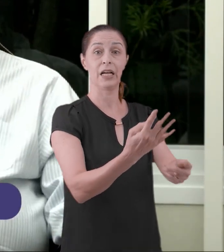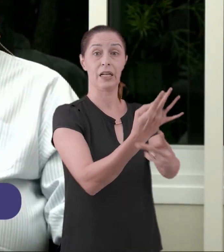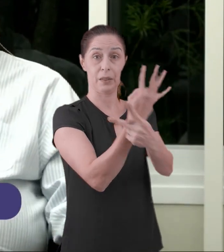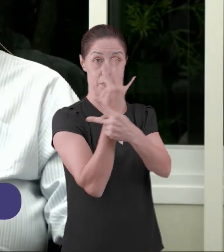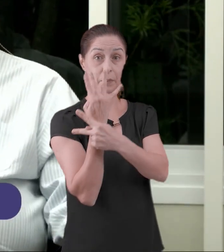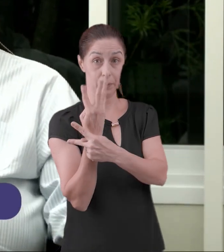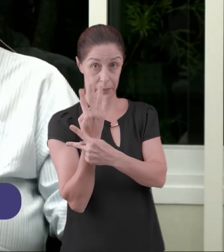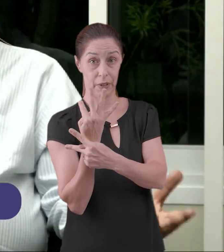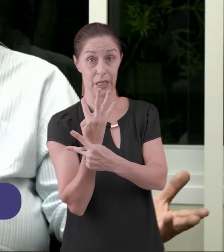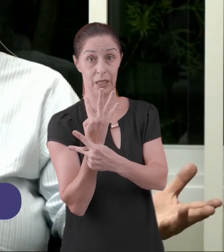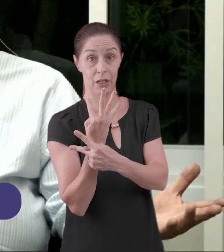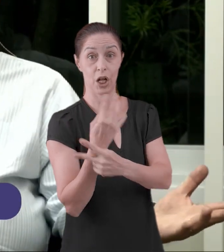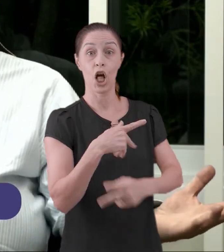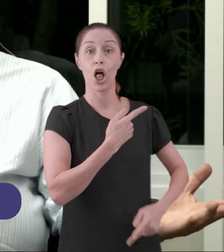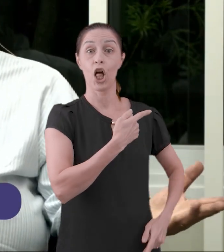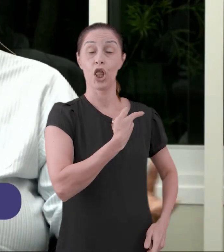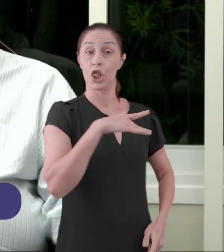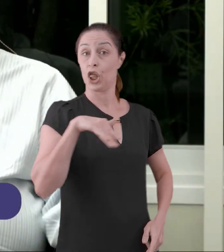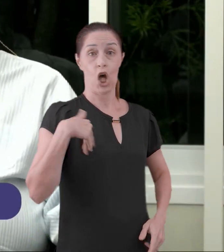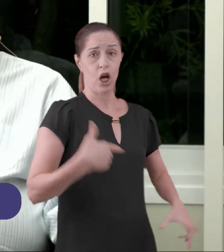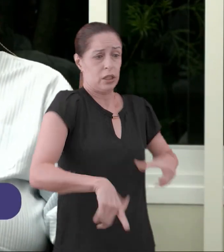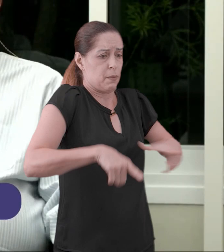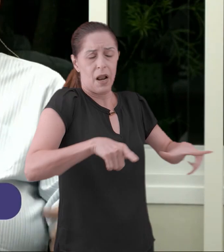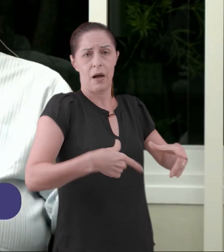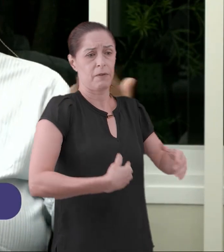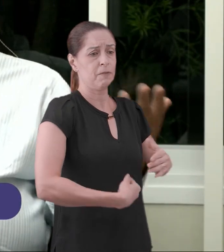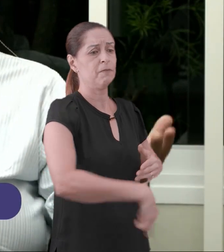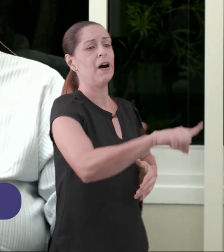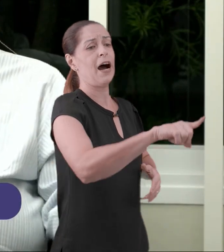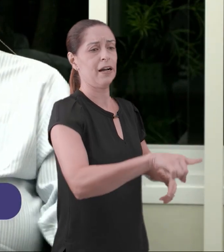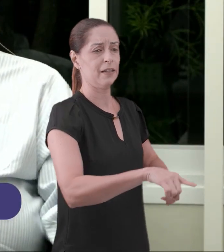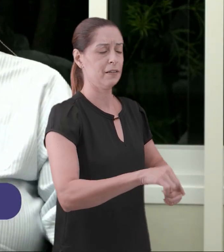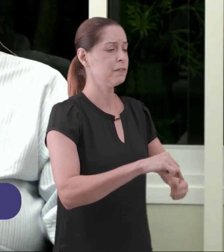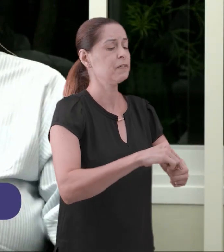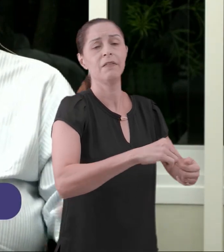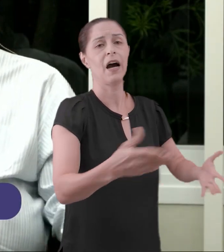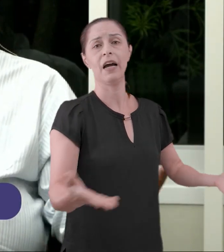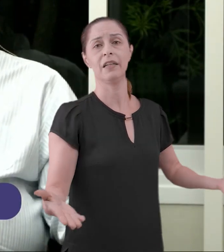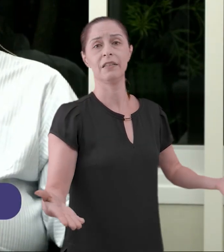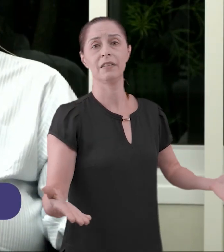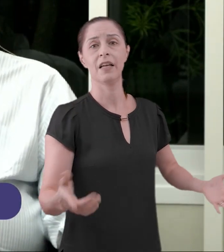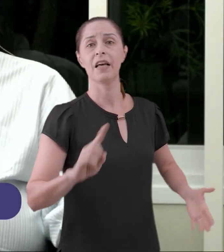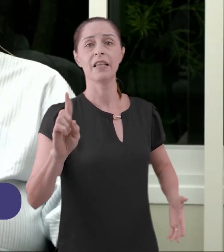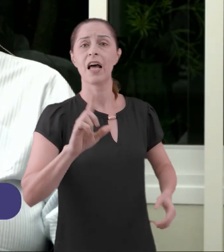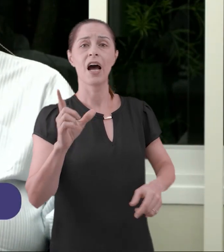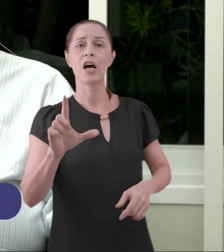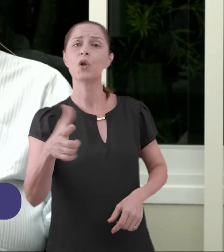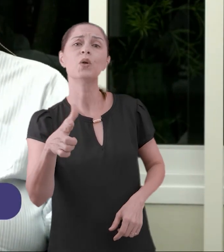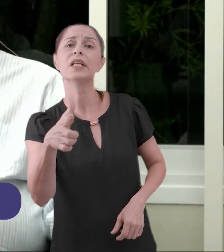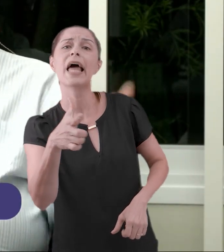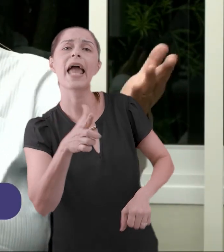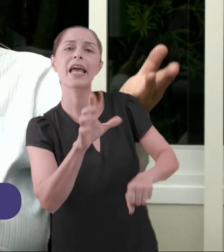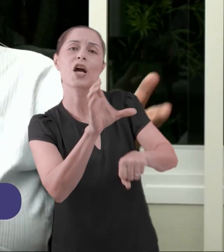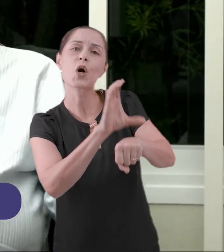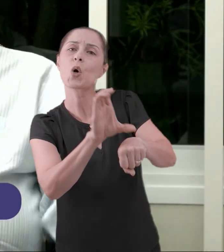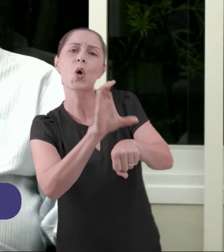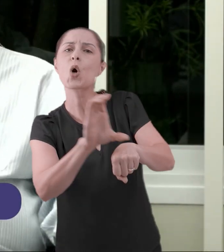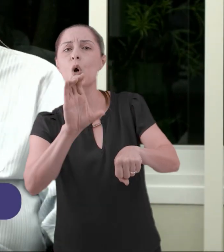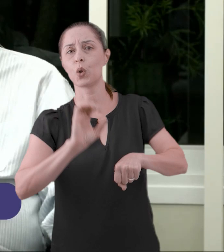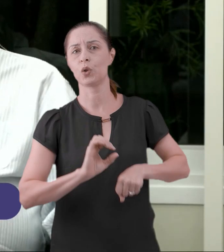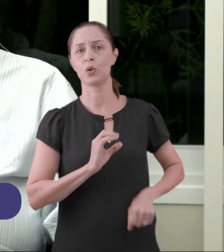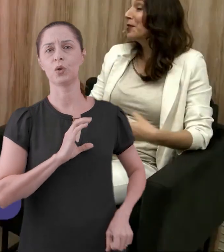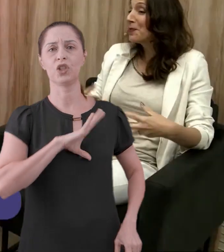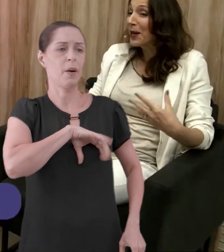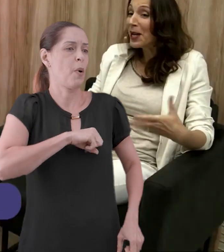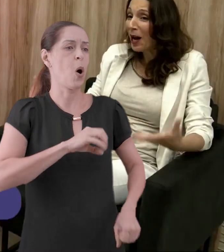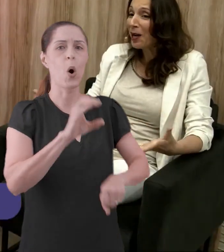Não precisa fazer curso. Não sei como é que fazer curso de acolhimento, curso de amor. Não tem isso. Seria bom se existisse, né, pastor? Talvez a